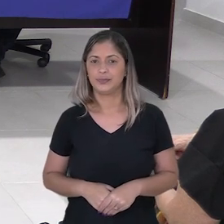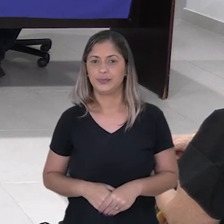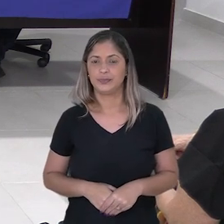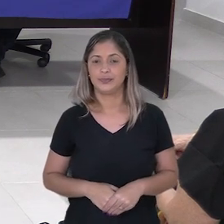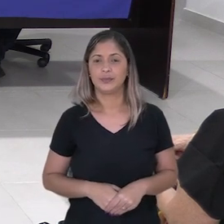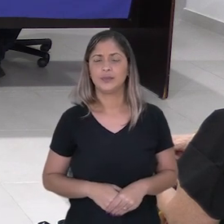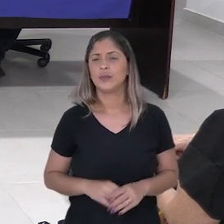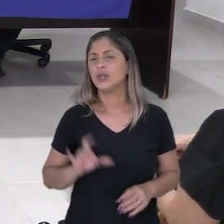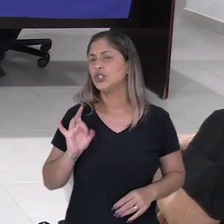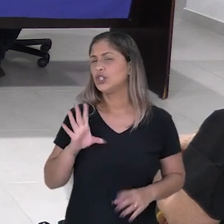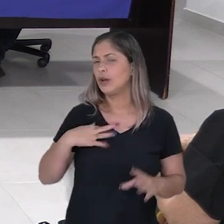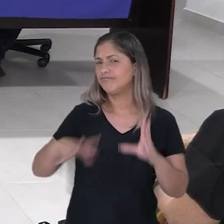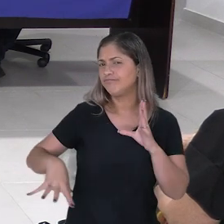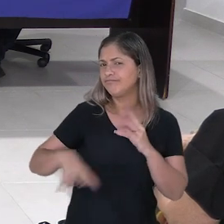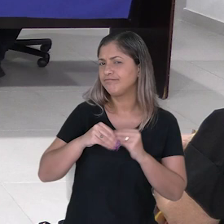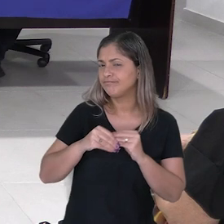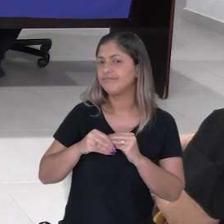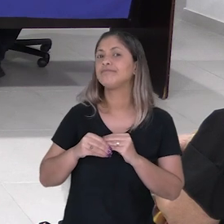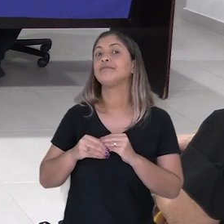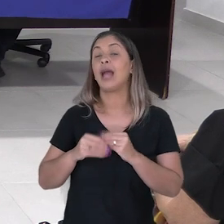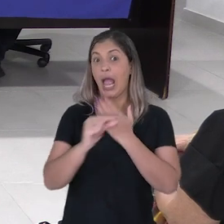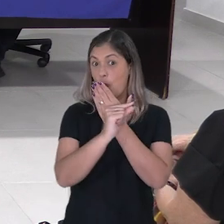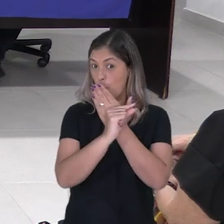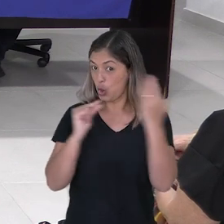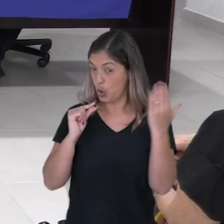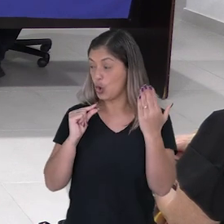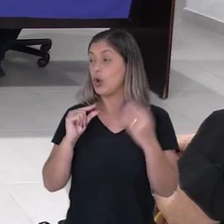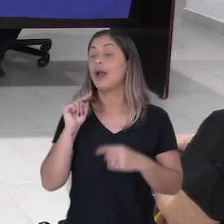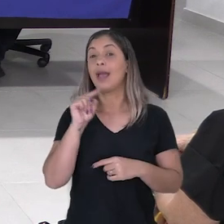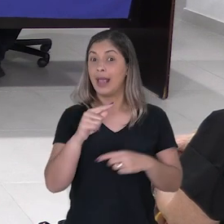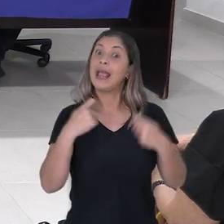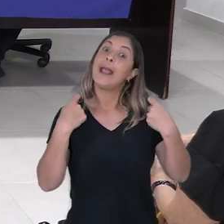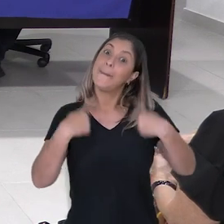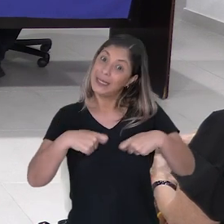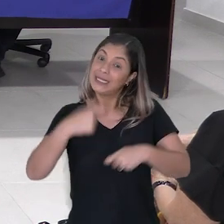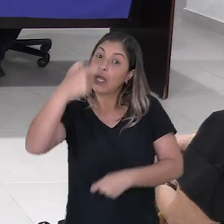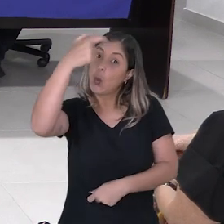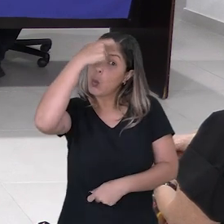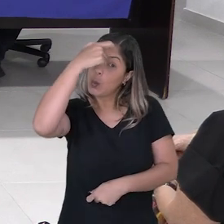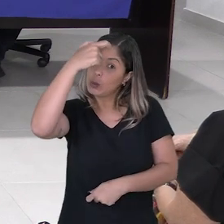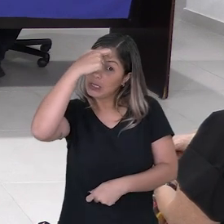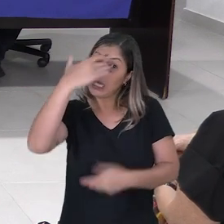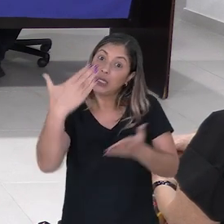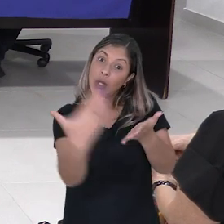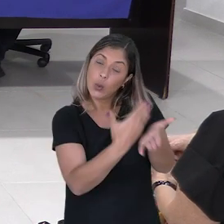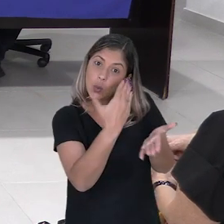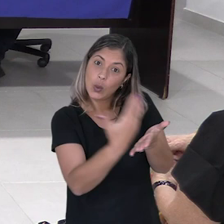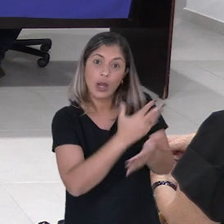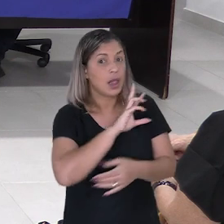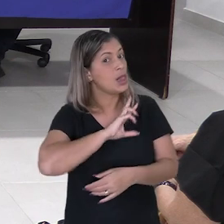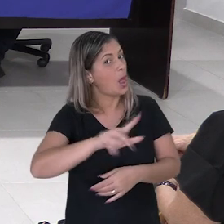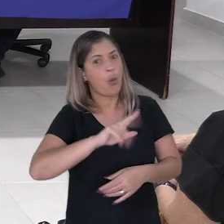É só um itemzinho, é que o autor, ele tem que ter essa consciência de que o livro não vai